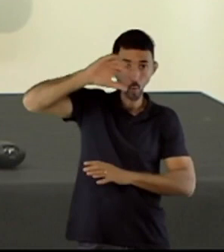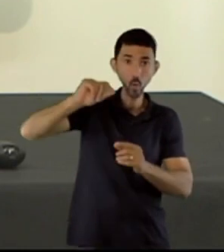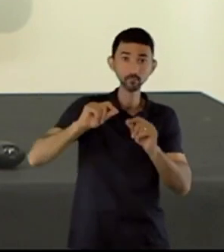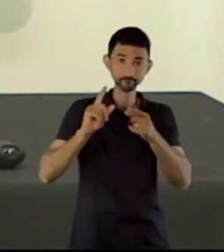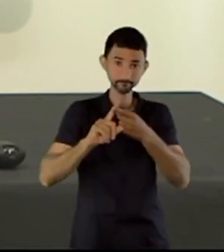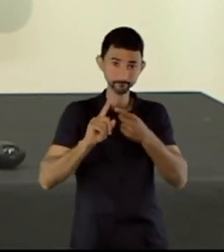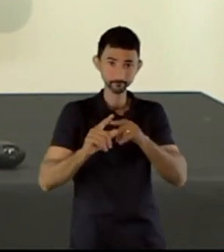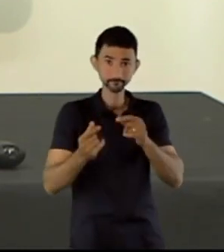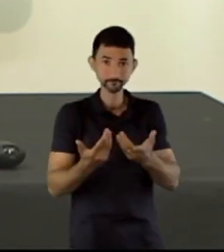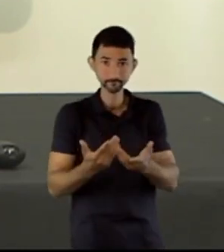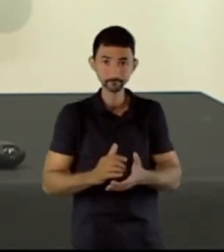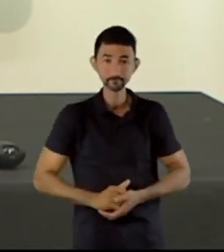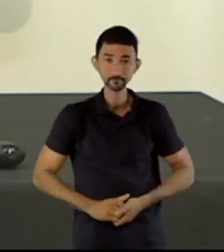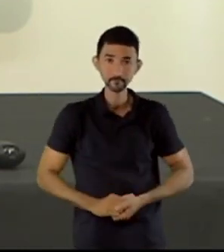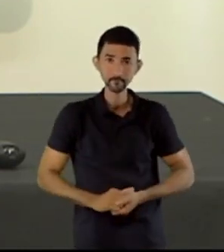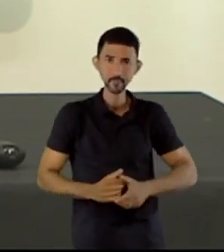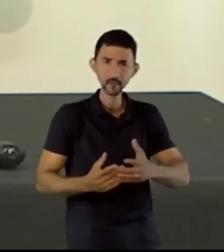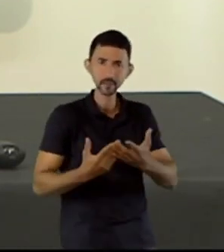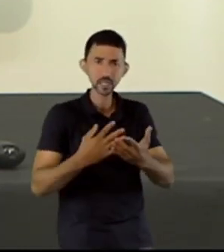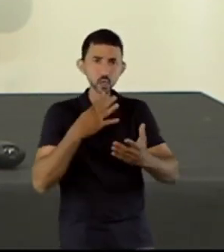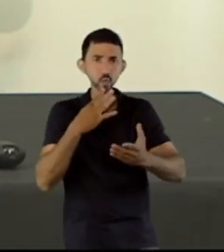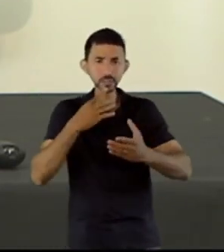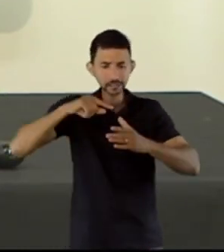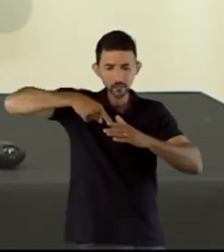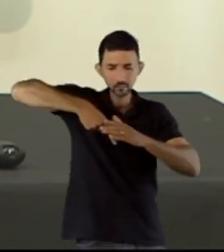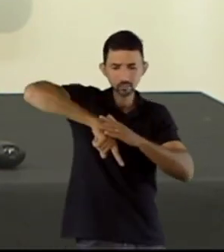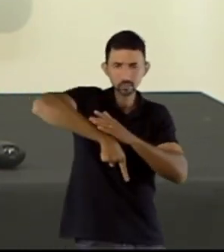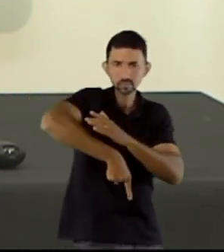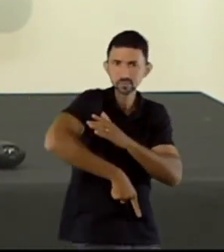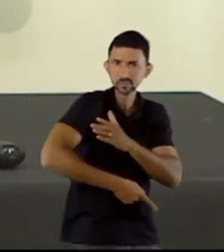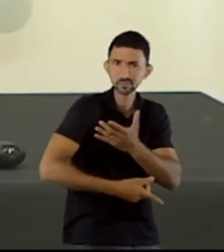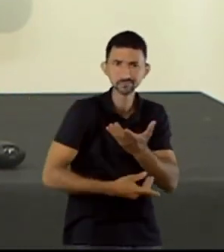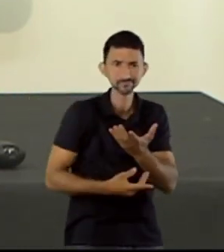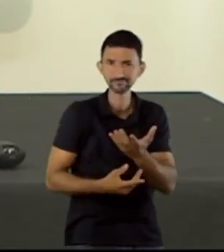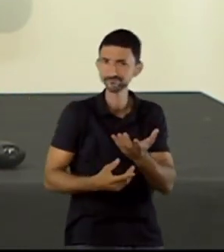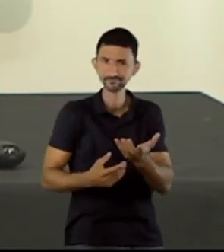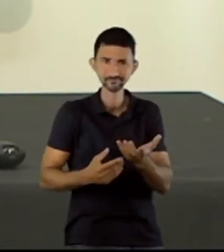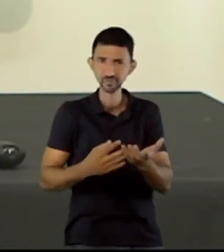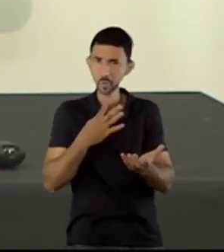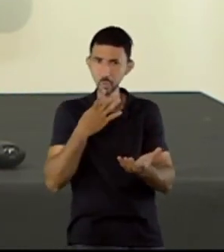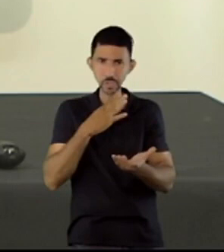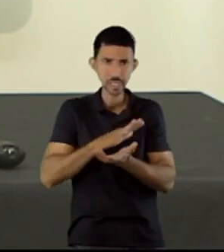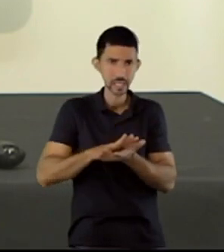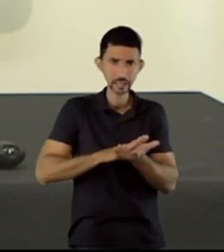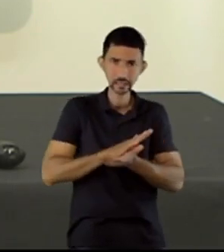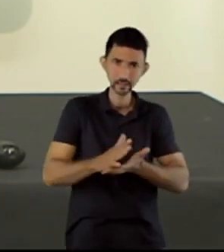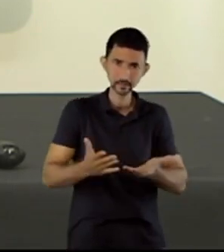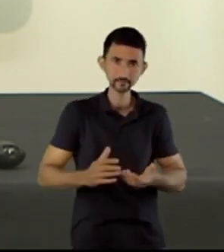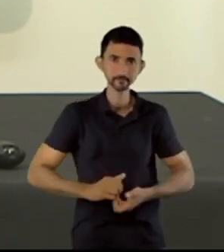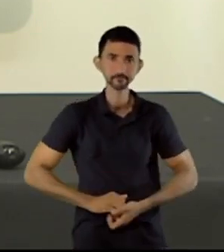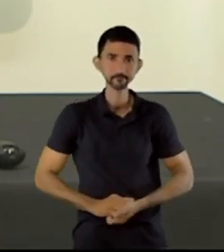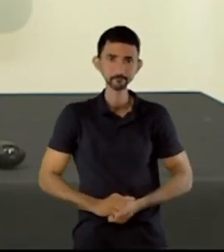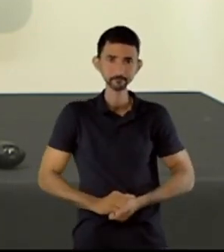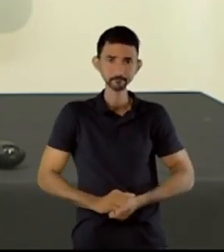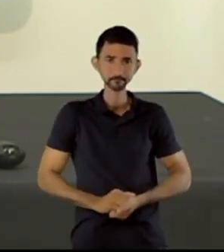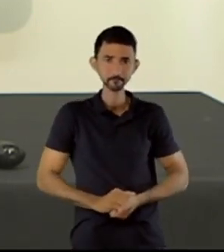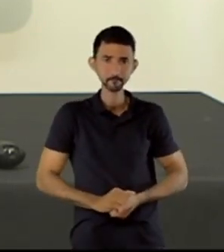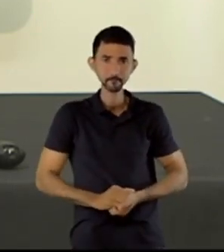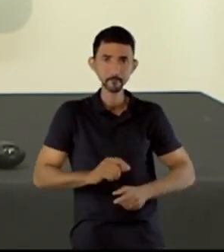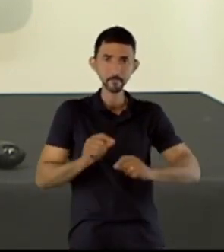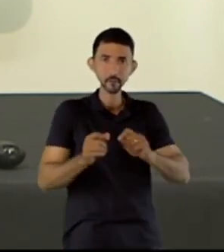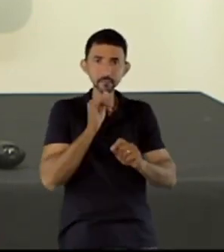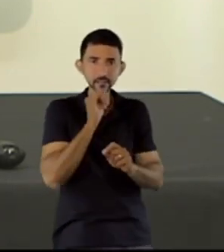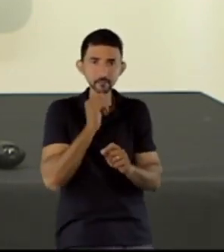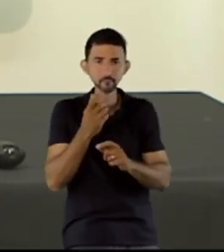todo, e pouco se conhecia do que tinha dentro da Terra propriamente dito. Então,